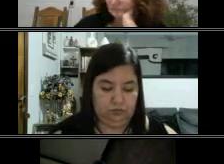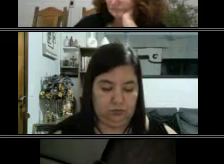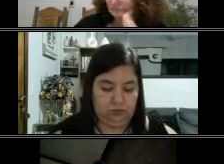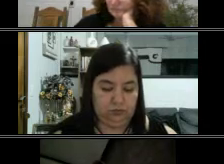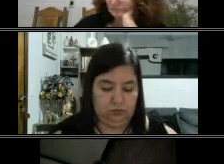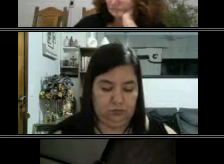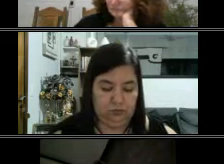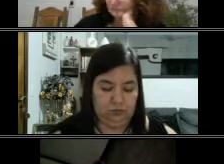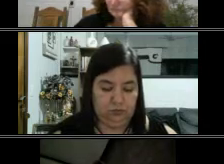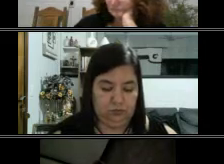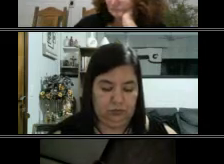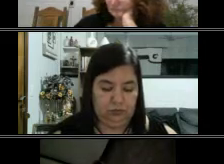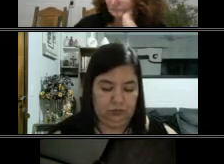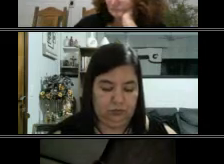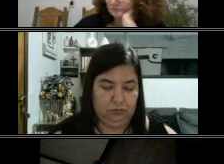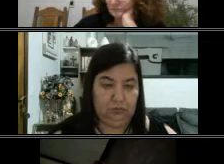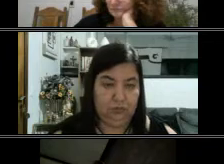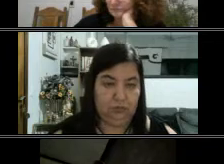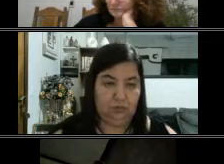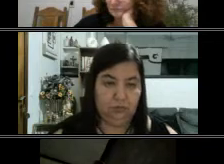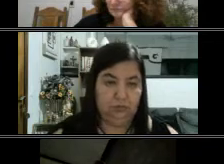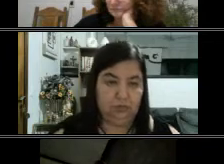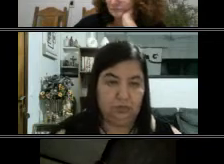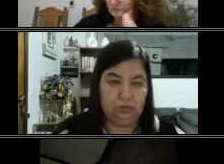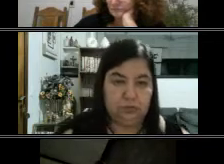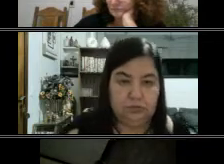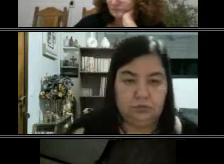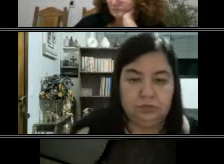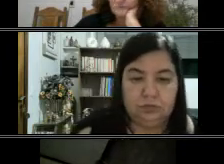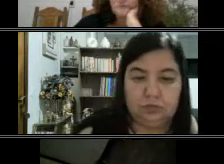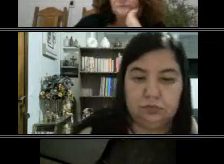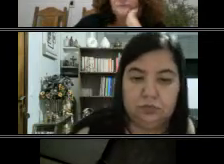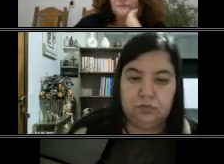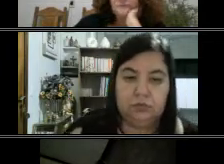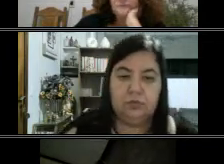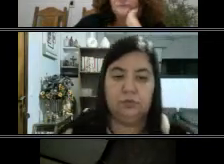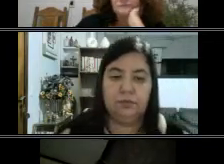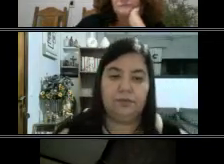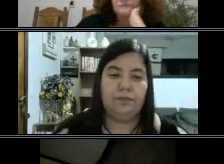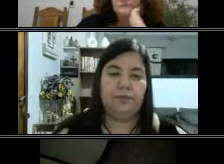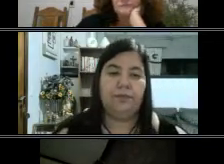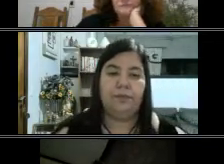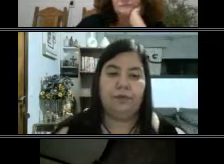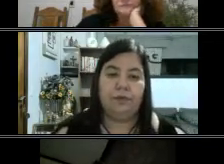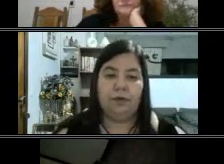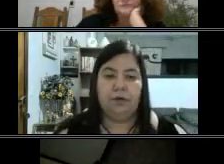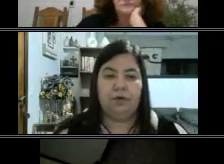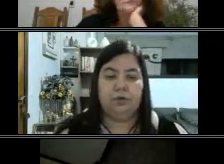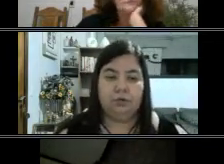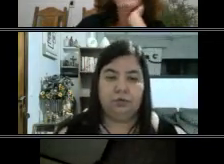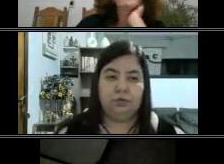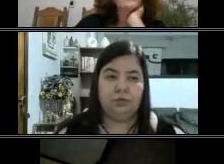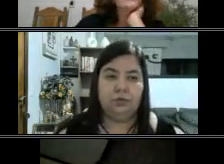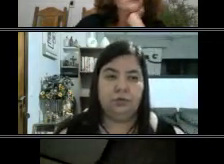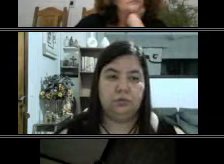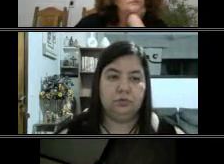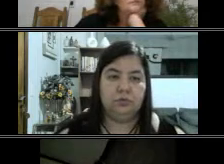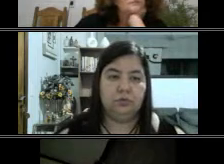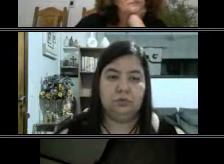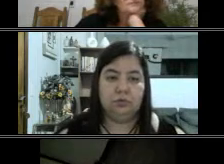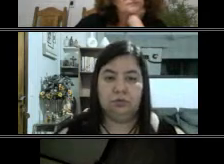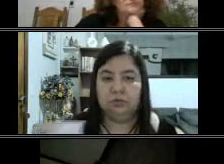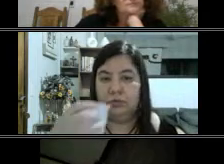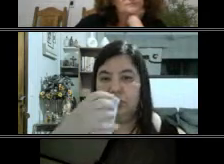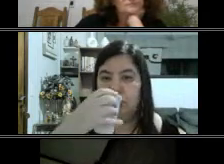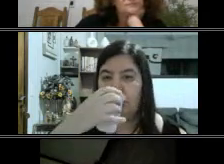ler, interpretar, se preparar para a prova, estratégias para fazer prova. Sabe aquilo, olha, tem tempo ainda para